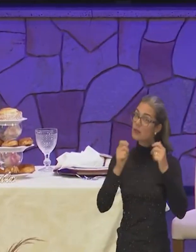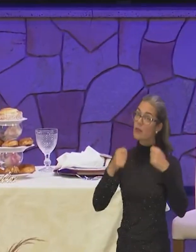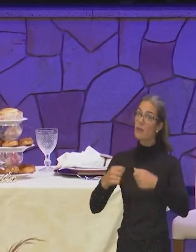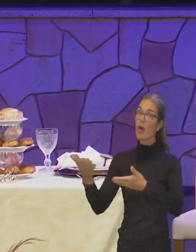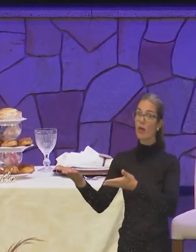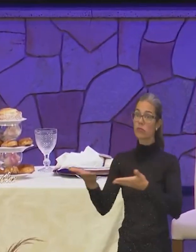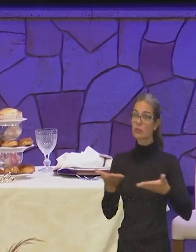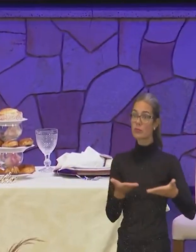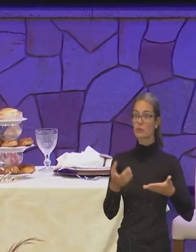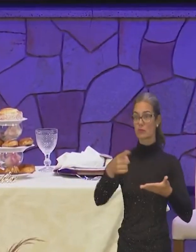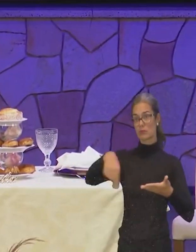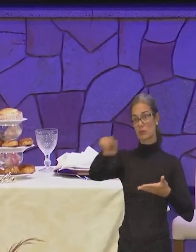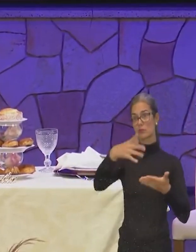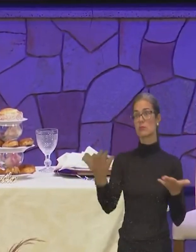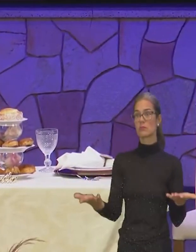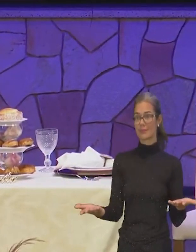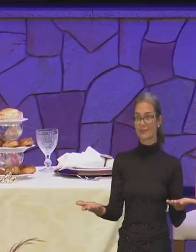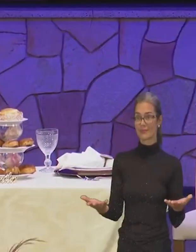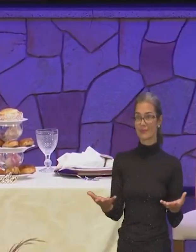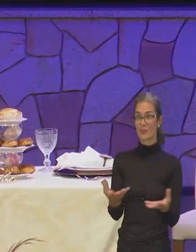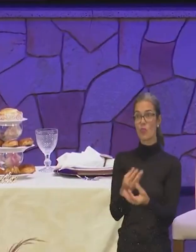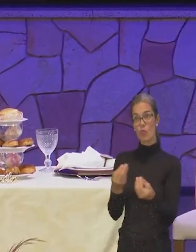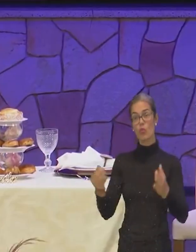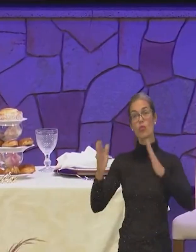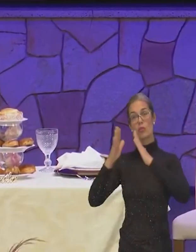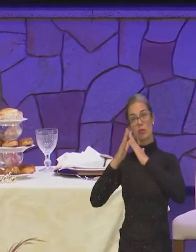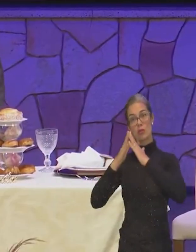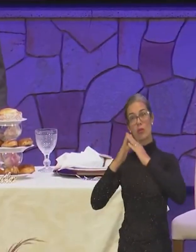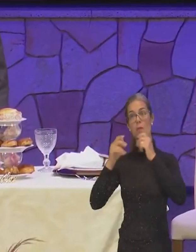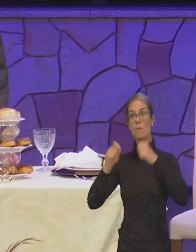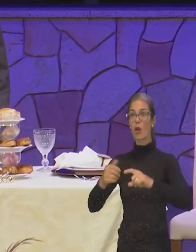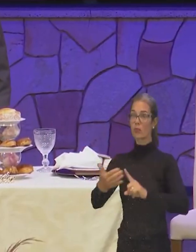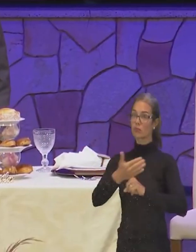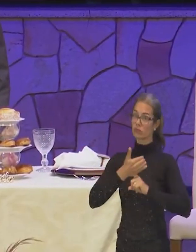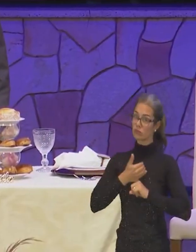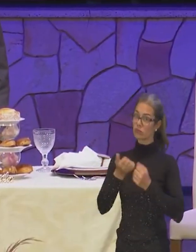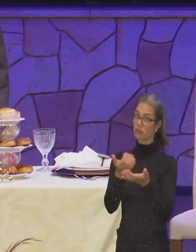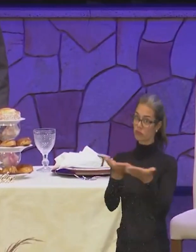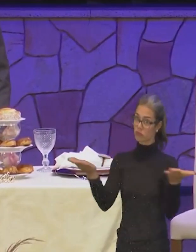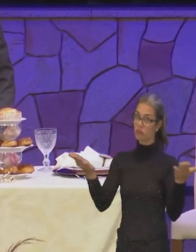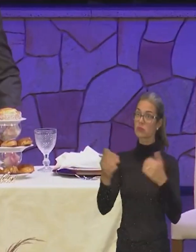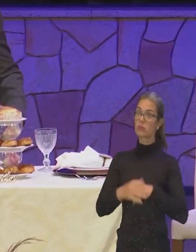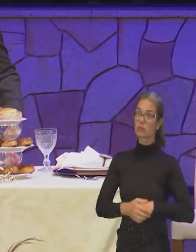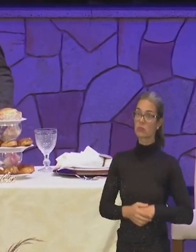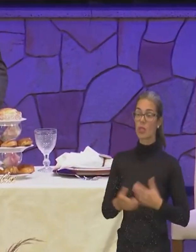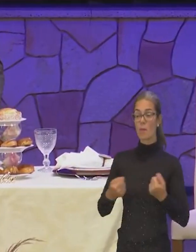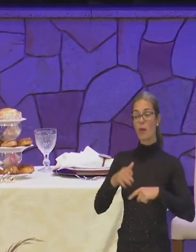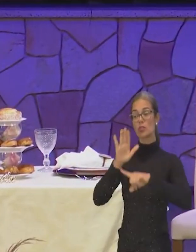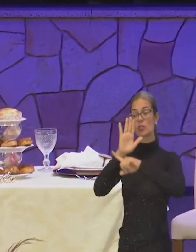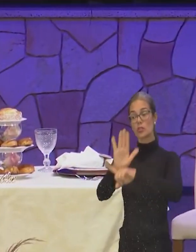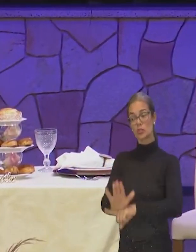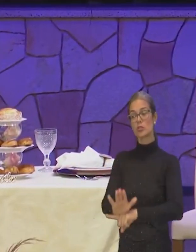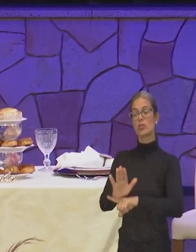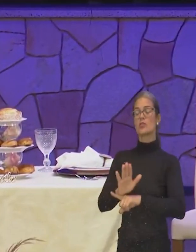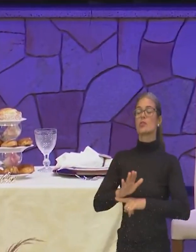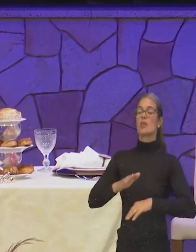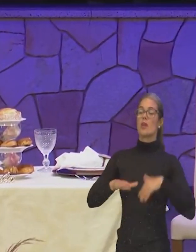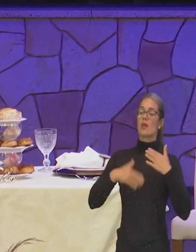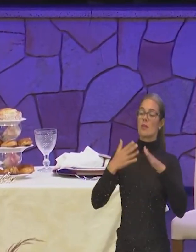receber. Muitas casas que podem te abraçar, que podem te ajudar a ter crescimento.